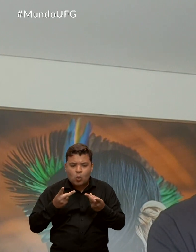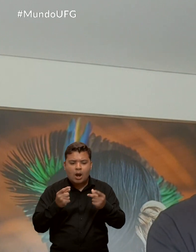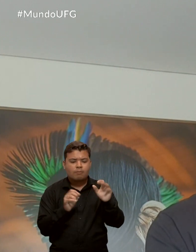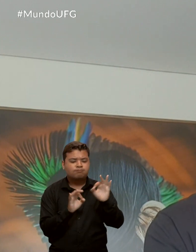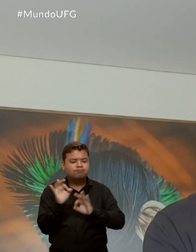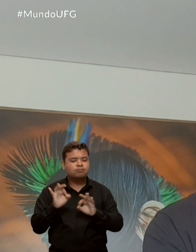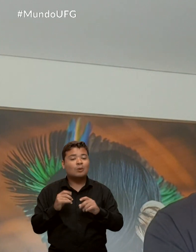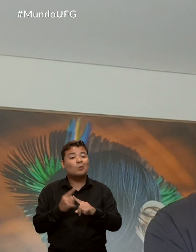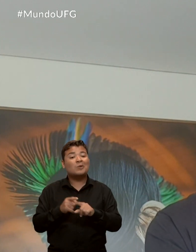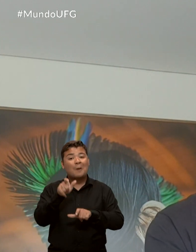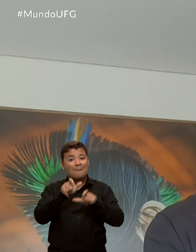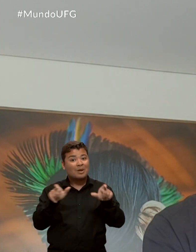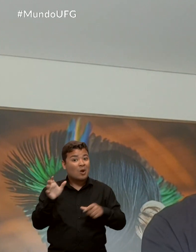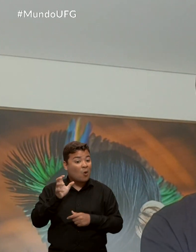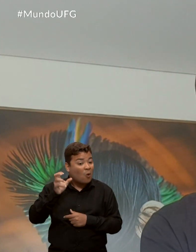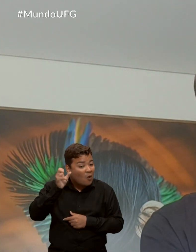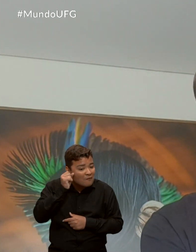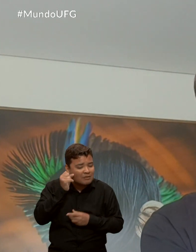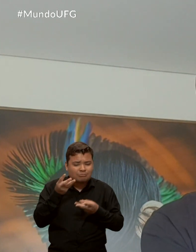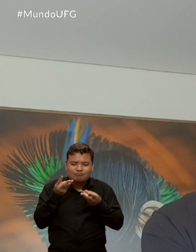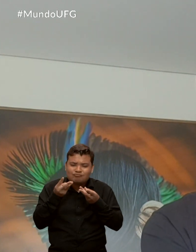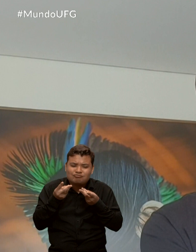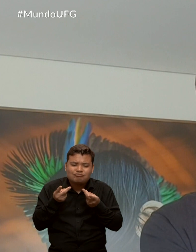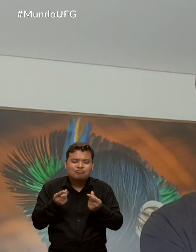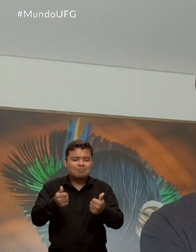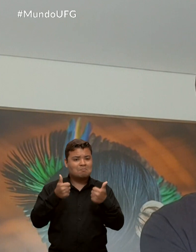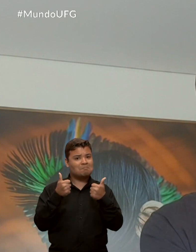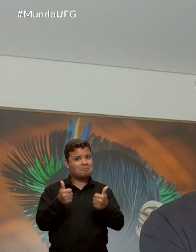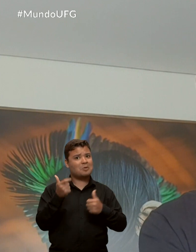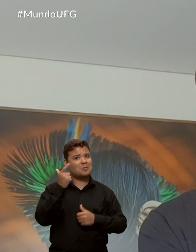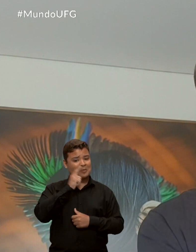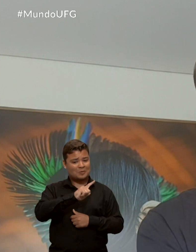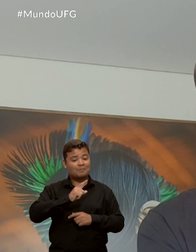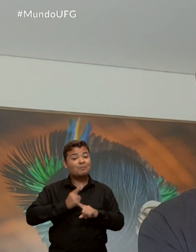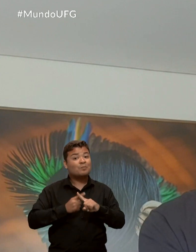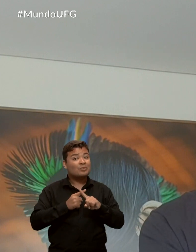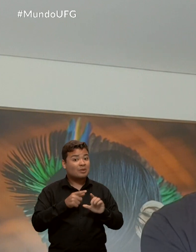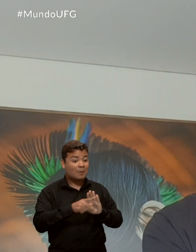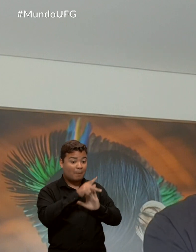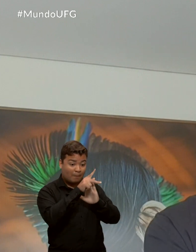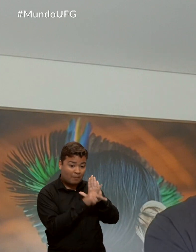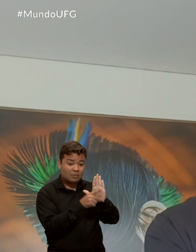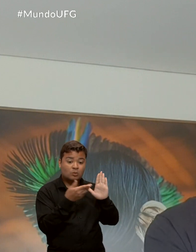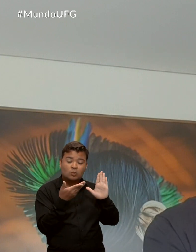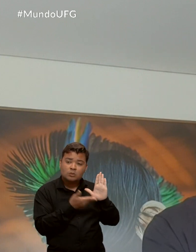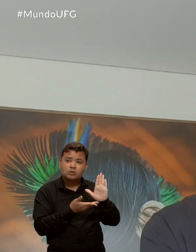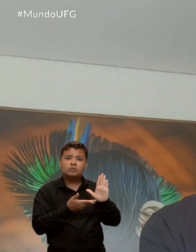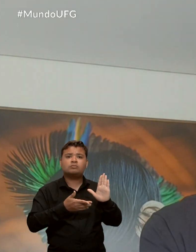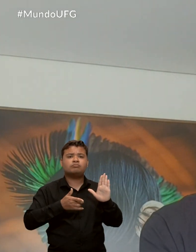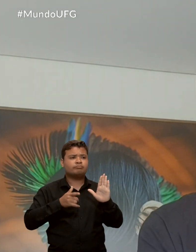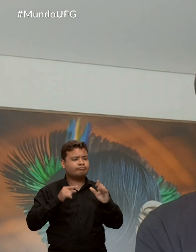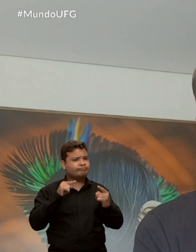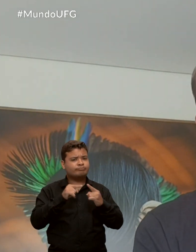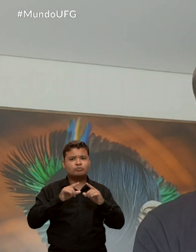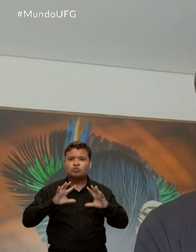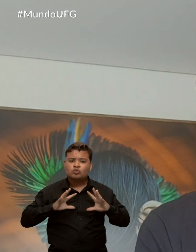ouvindo também boa, né? Porque é um projeto que atende a todos,